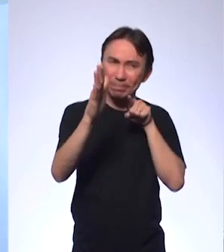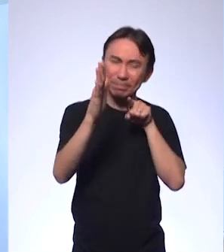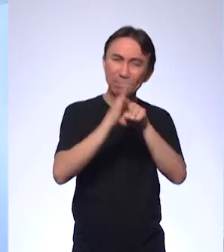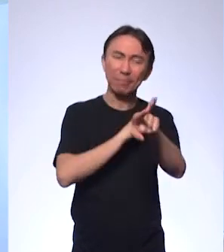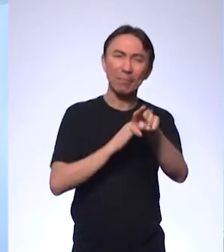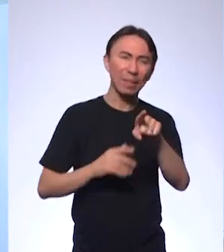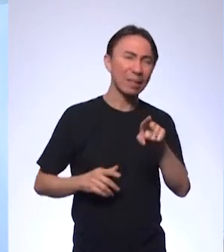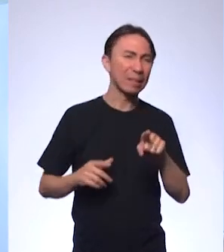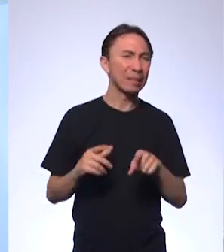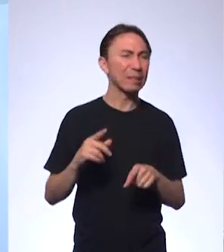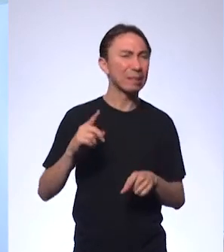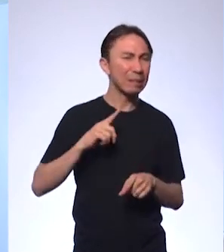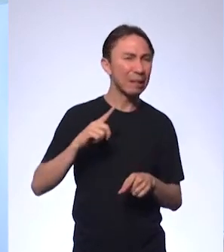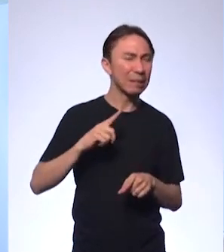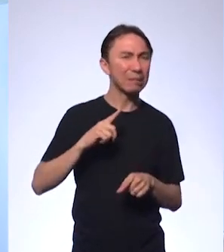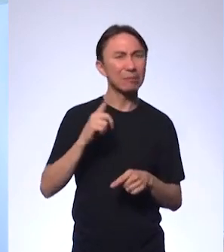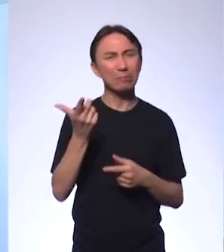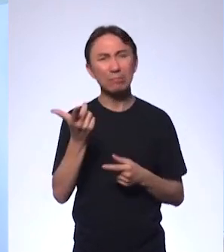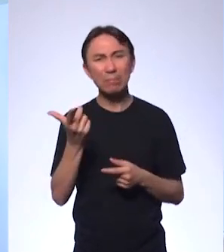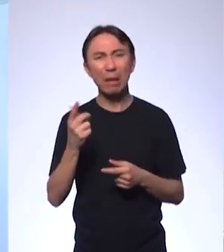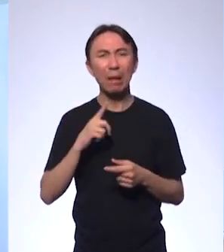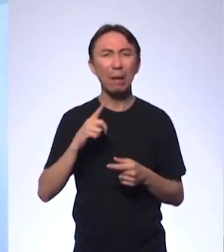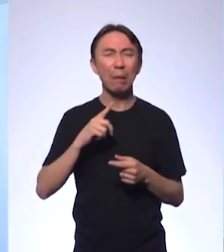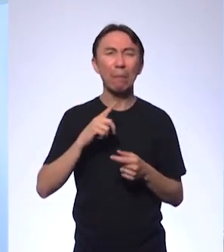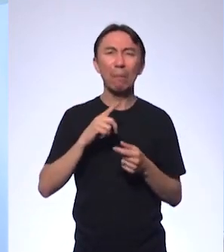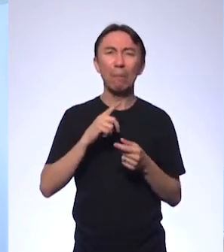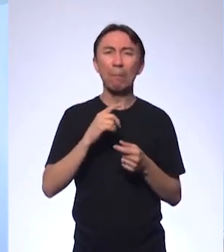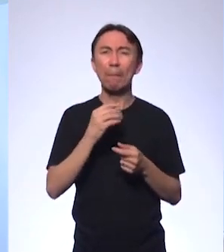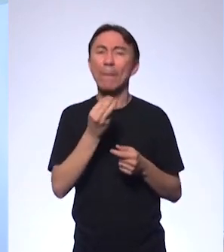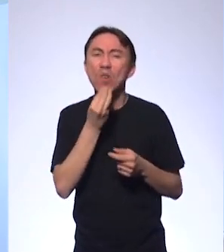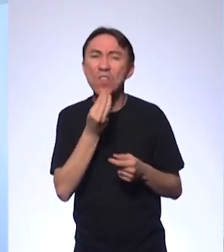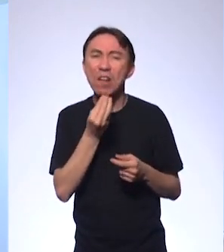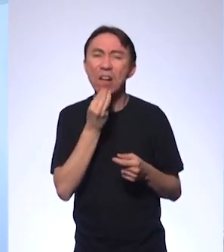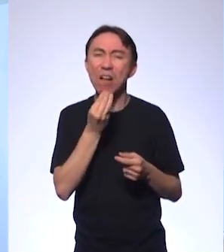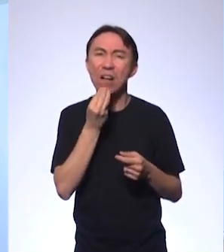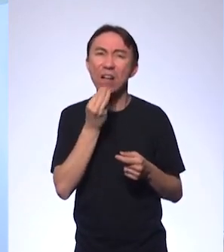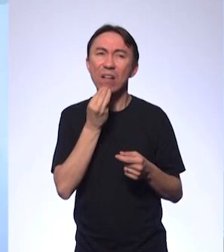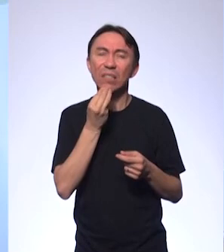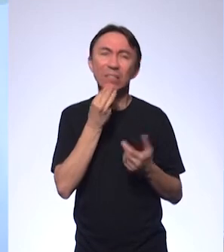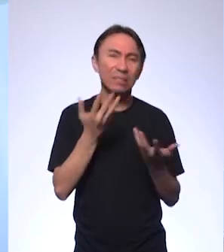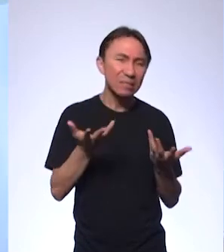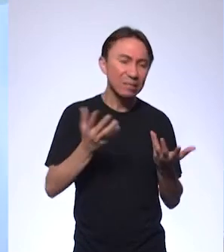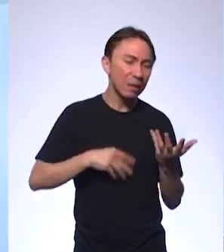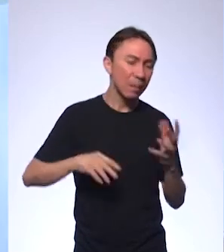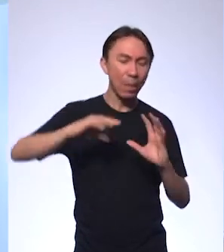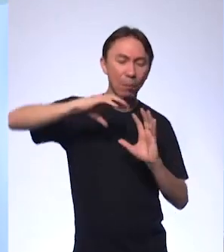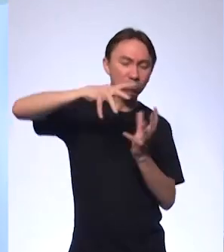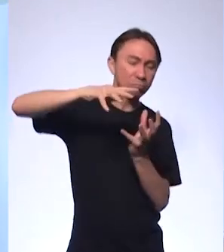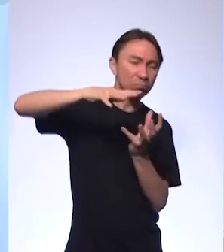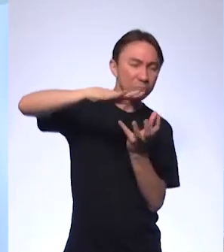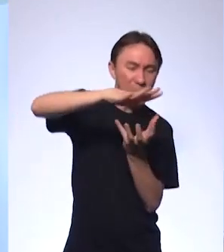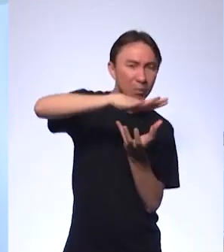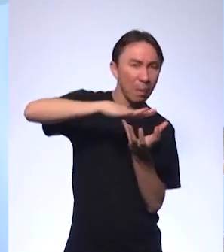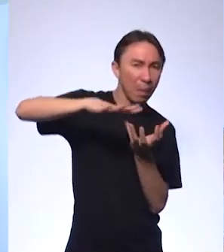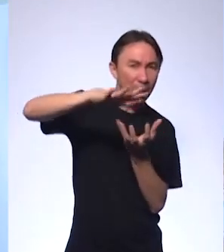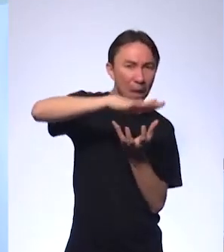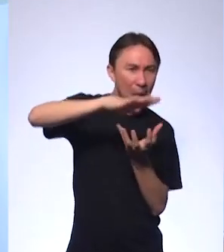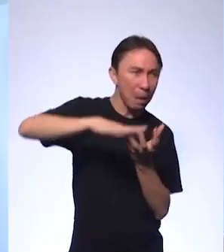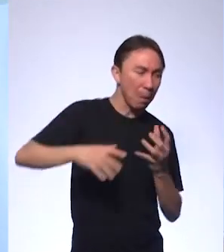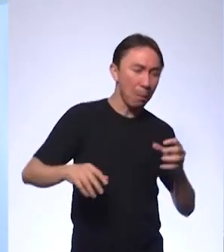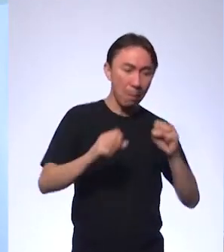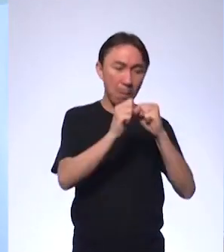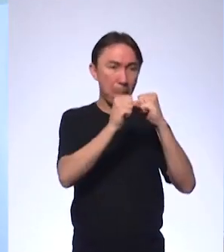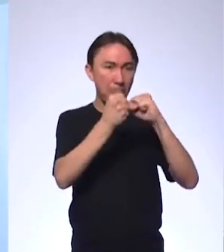a possibilidade, né, desses ecossistemas serem extremamente amplos? Né? Então, Simone, o que